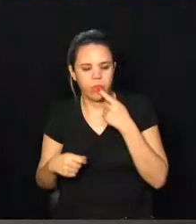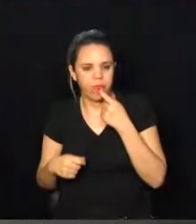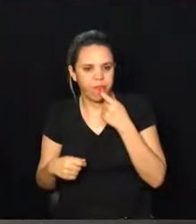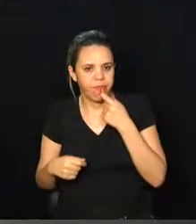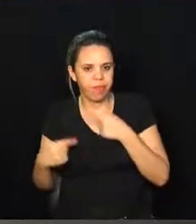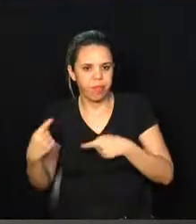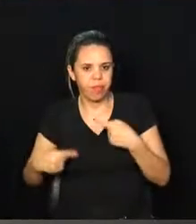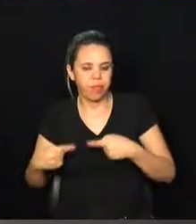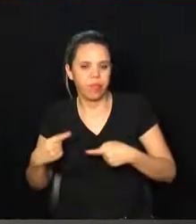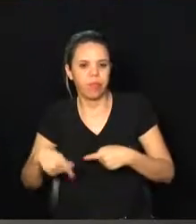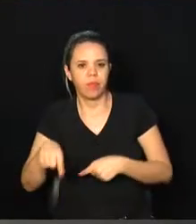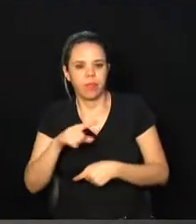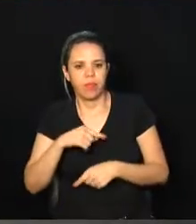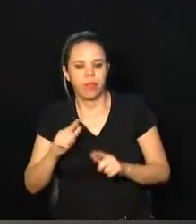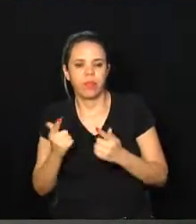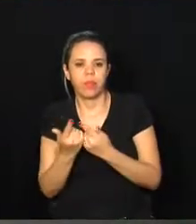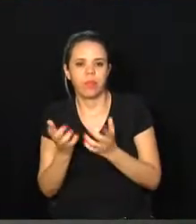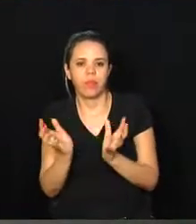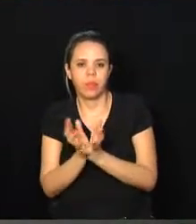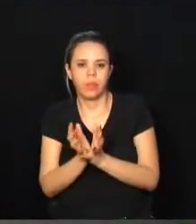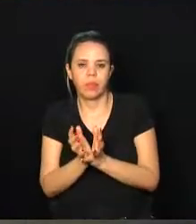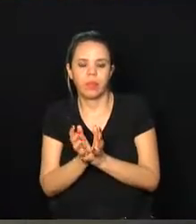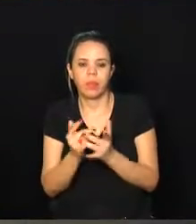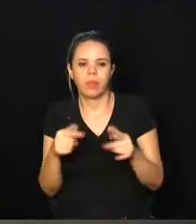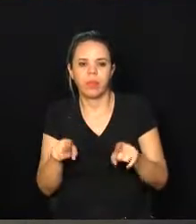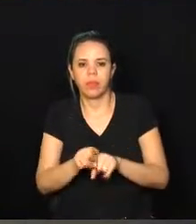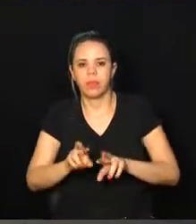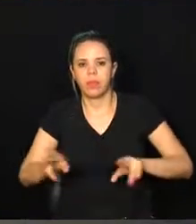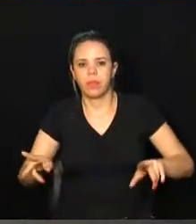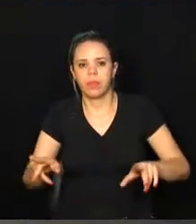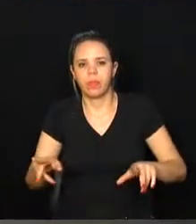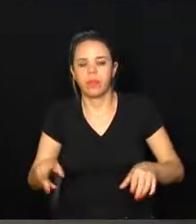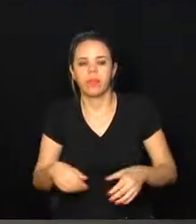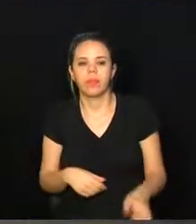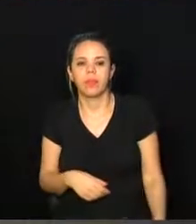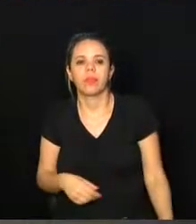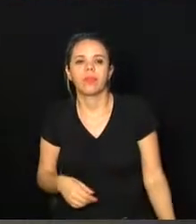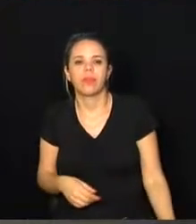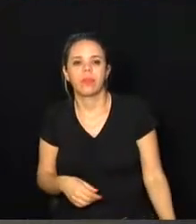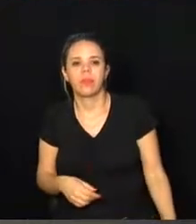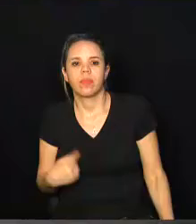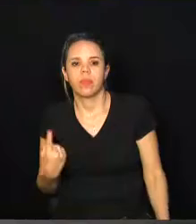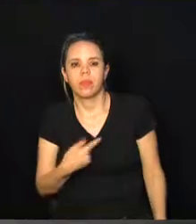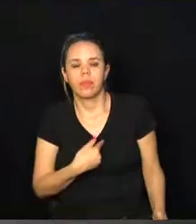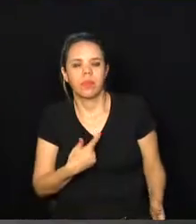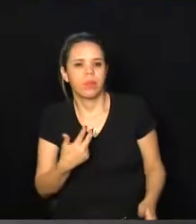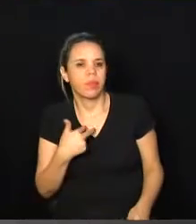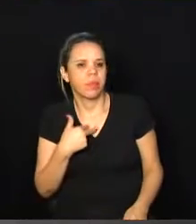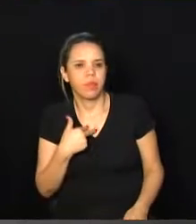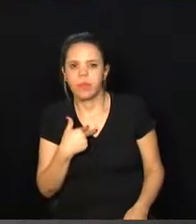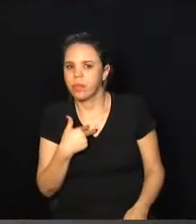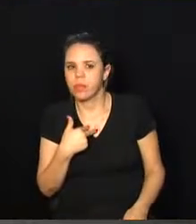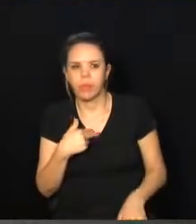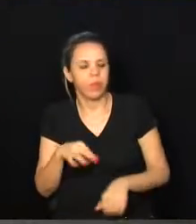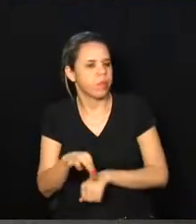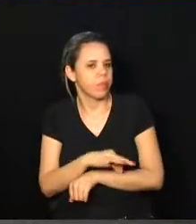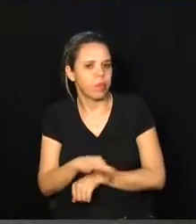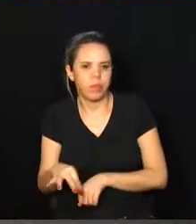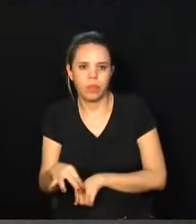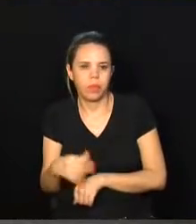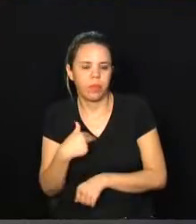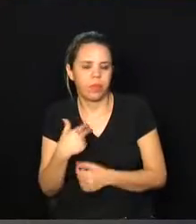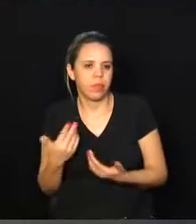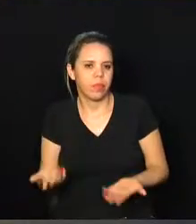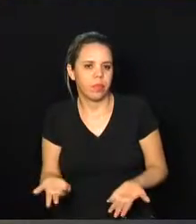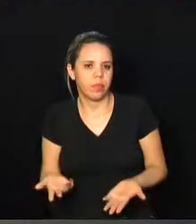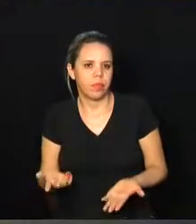discutindo no nosso grupo e colocando, são coisas completamente absurdas. Quer dizer, a gente não pode ser arquiteto. Na